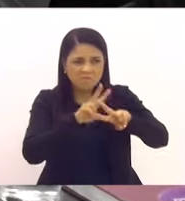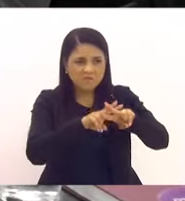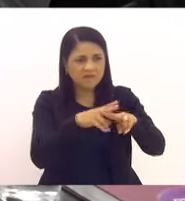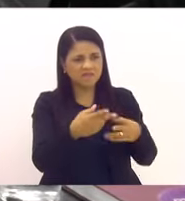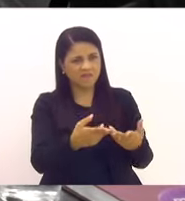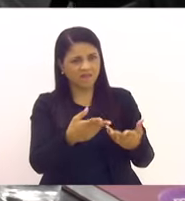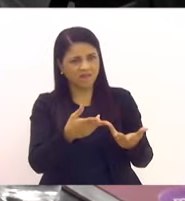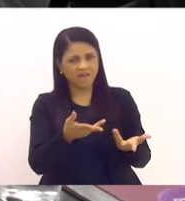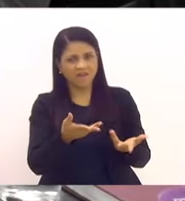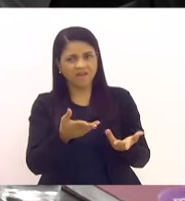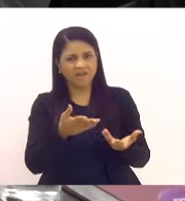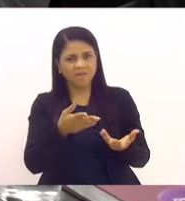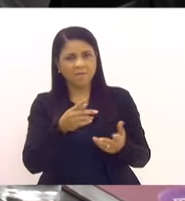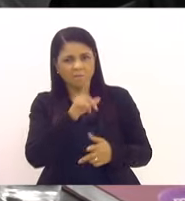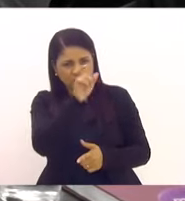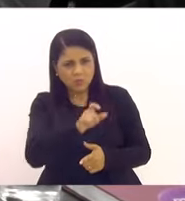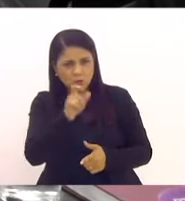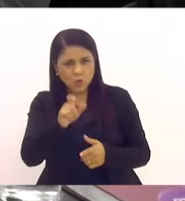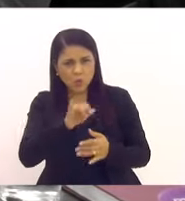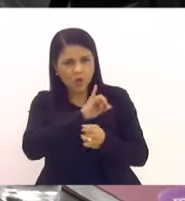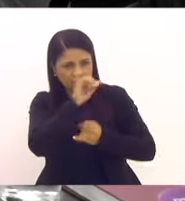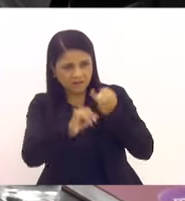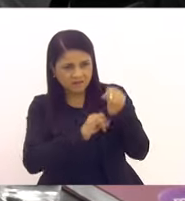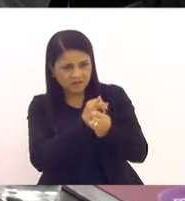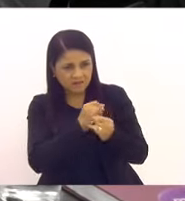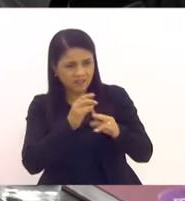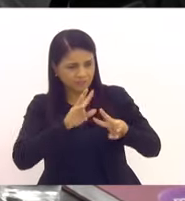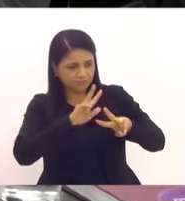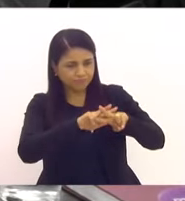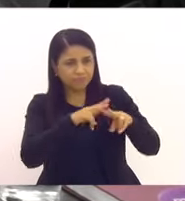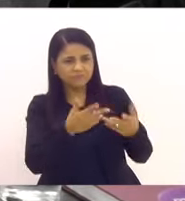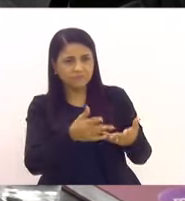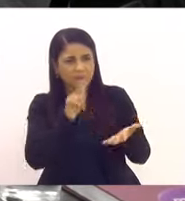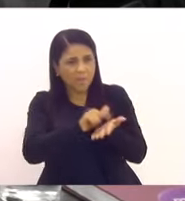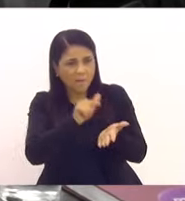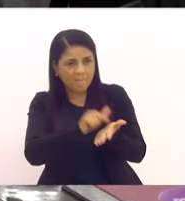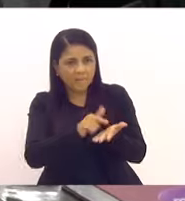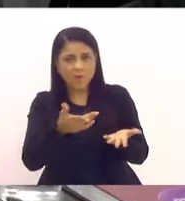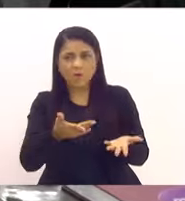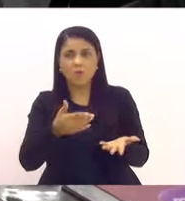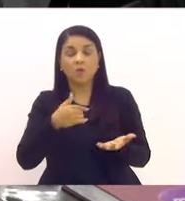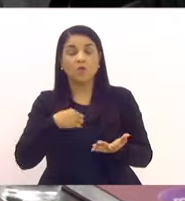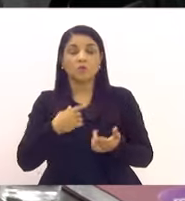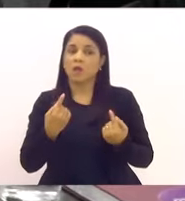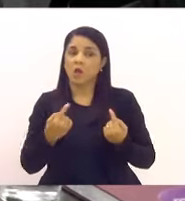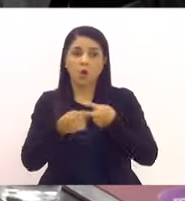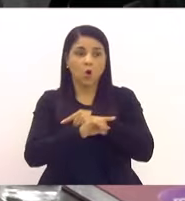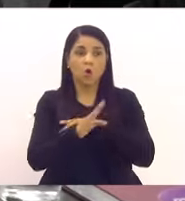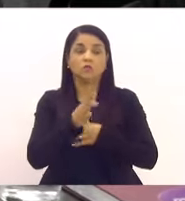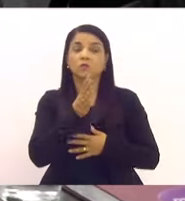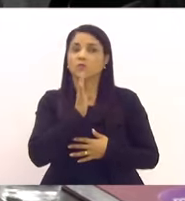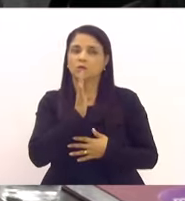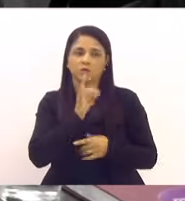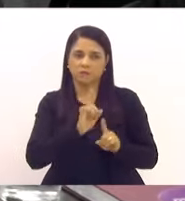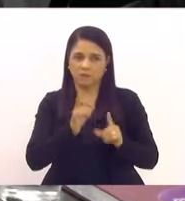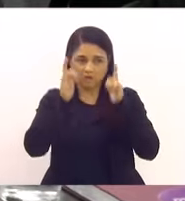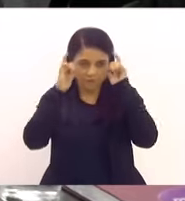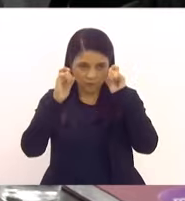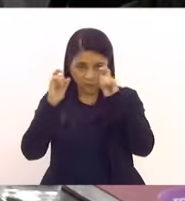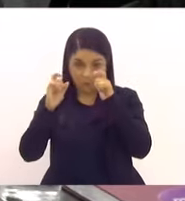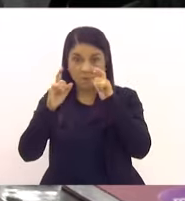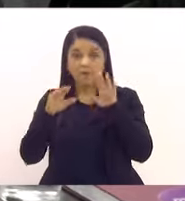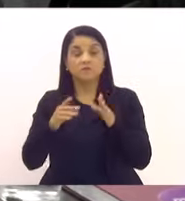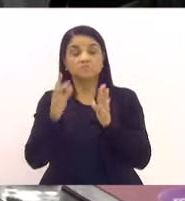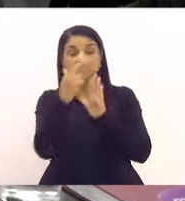E mencionei que a gente não era contra o reconhecimento, mas que o reconhecimento fosse feito nos termos do CNJ